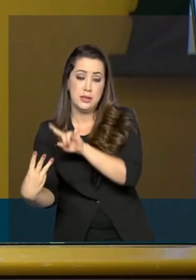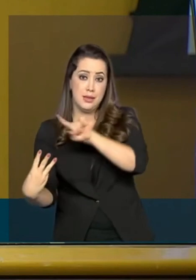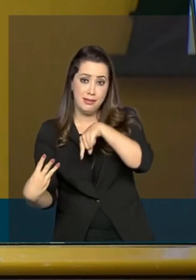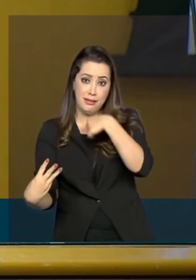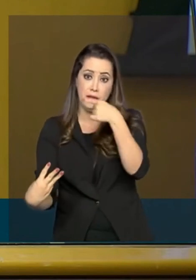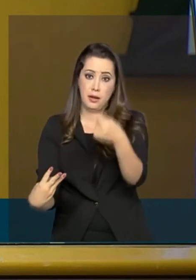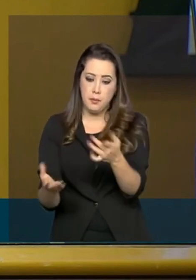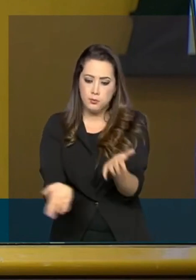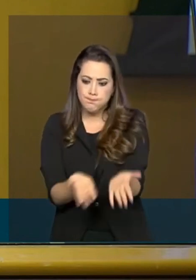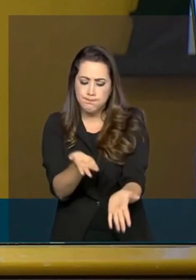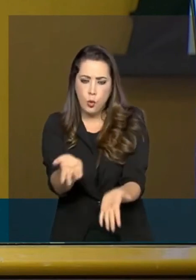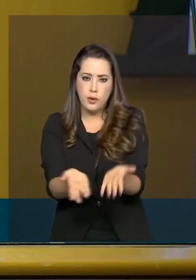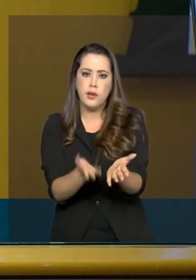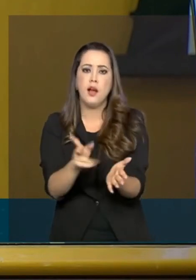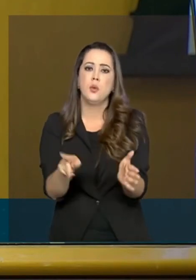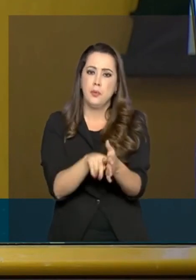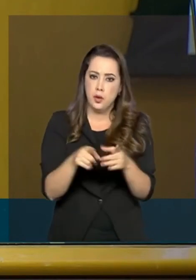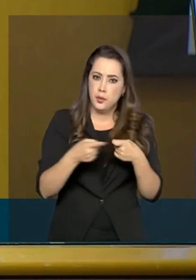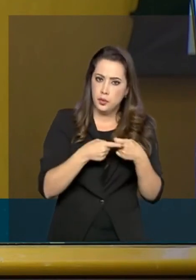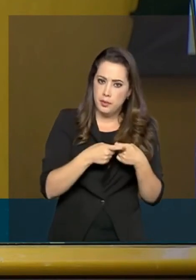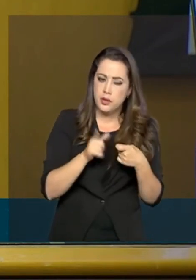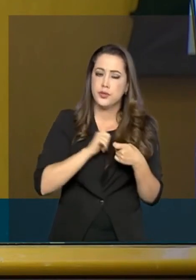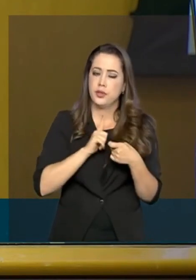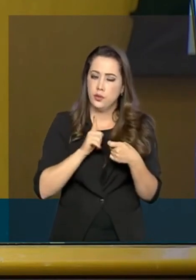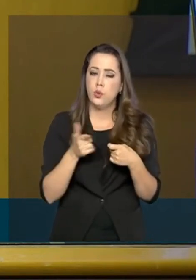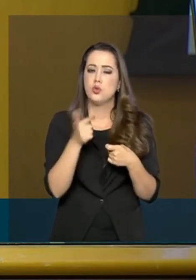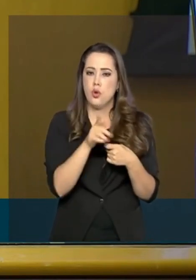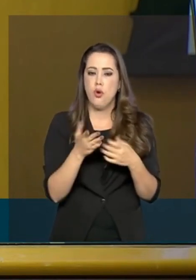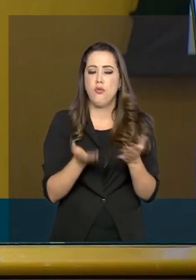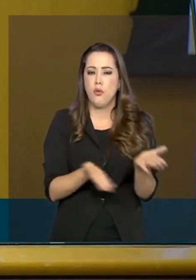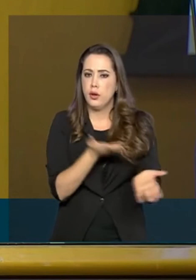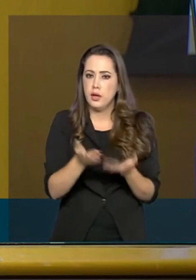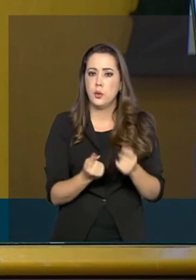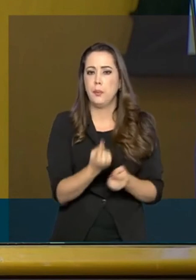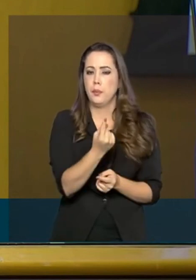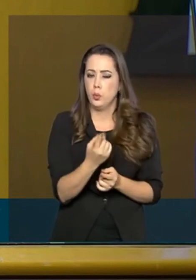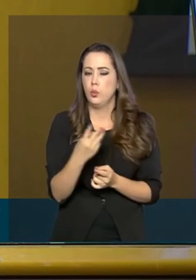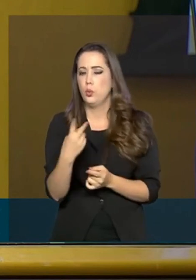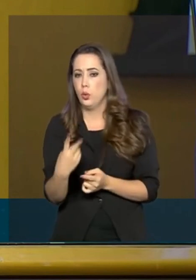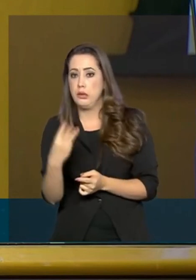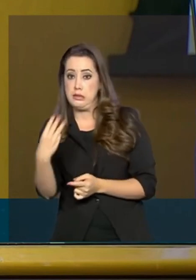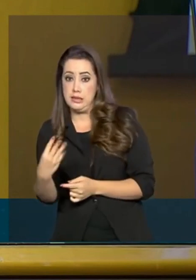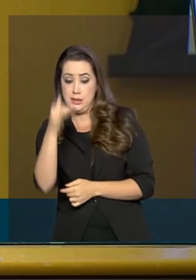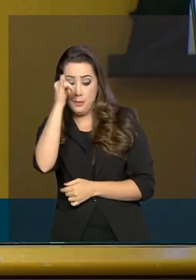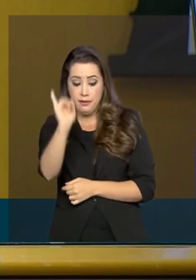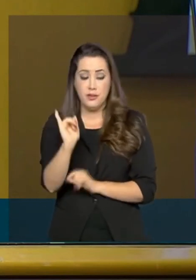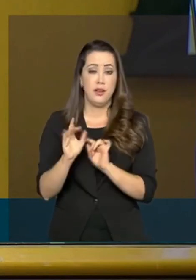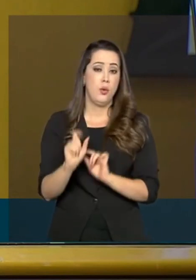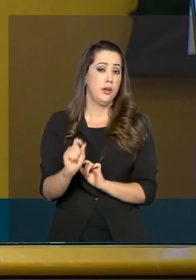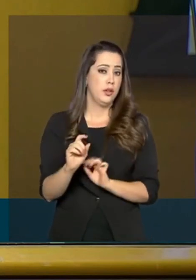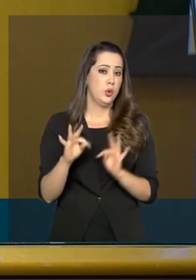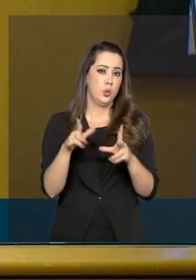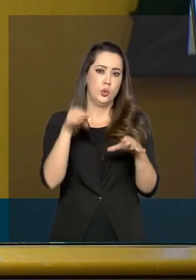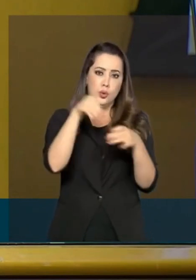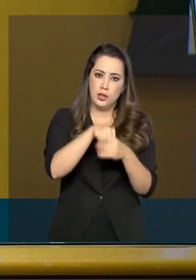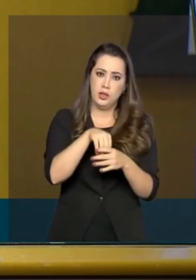na assistência, a gente ter assistência primária, secundária e terciária, tentando barrar tudo isso dentro